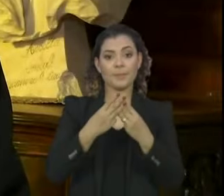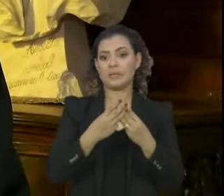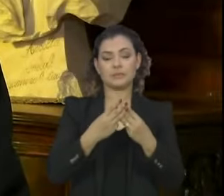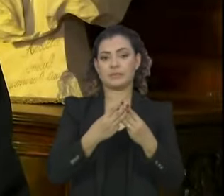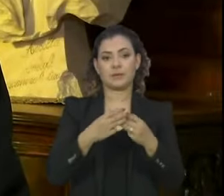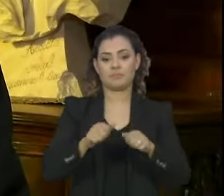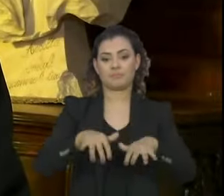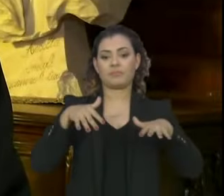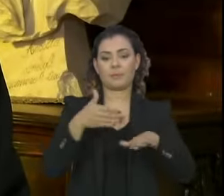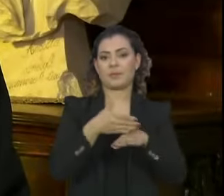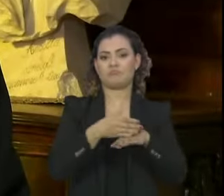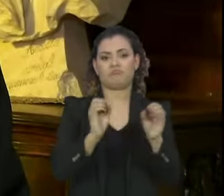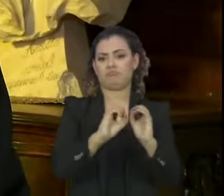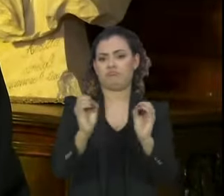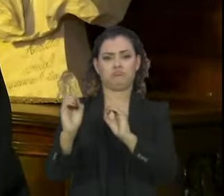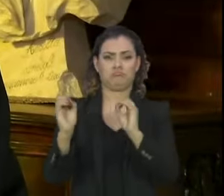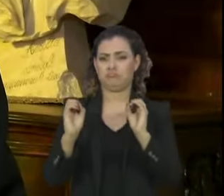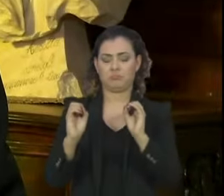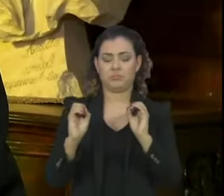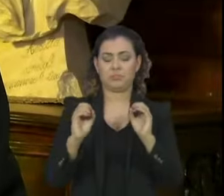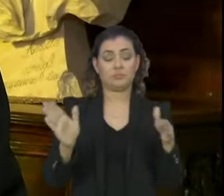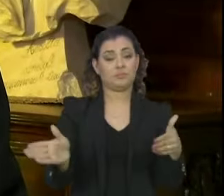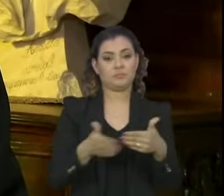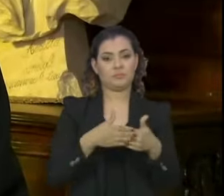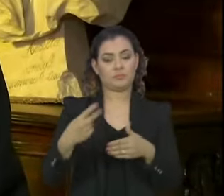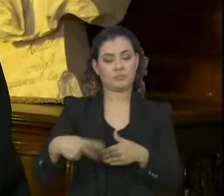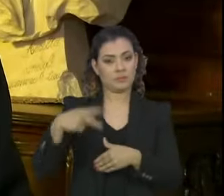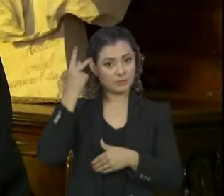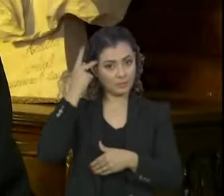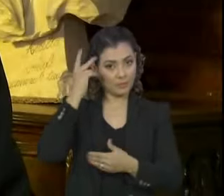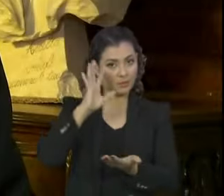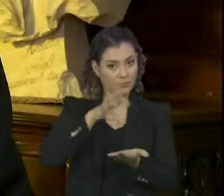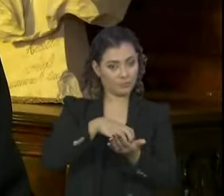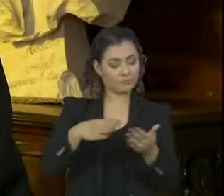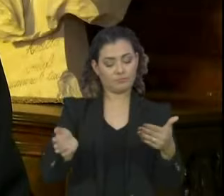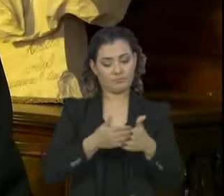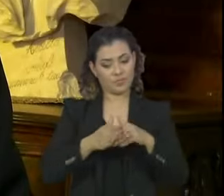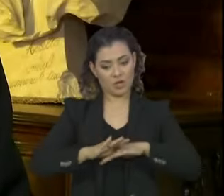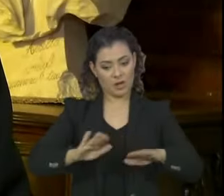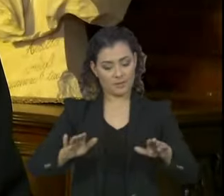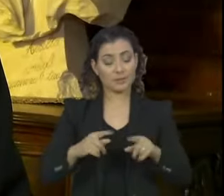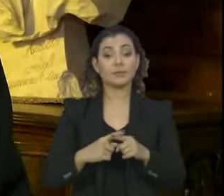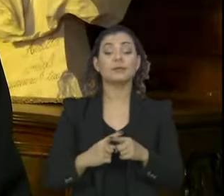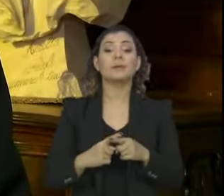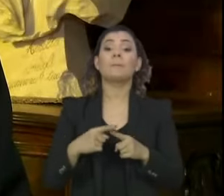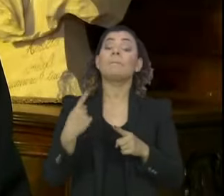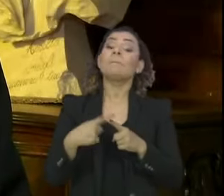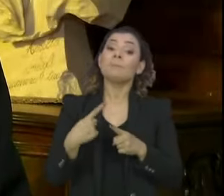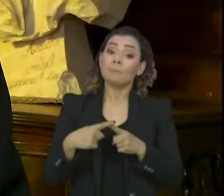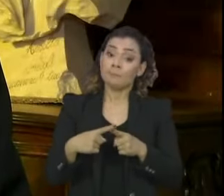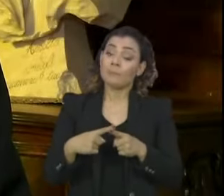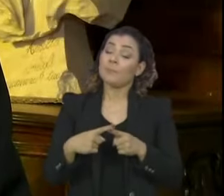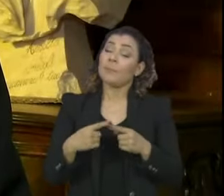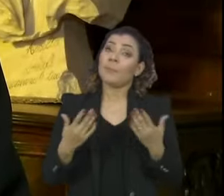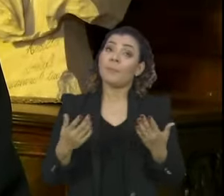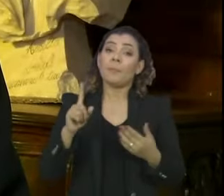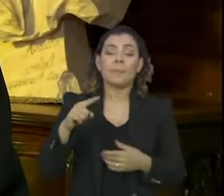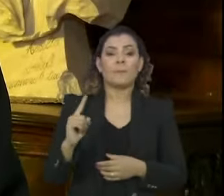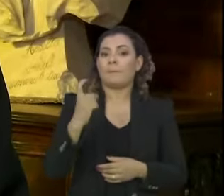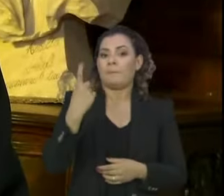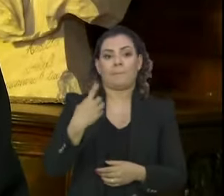sem a participação de povo aqui na Arquidiocese de São Paulo me pareceu ser a solução